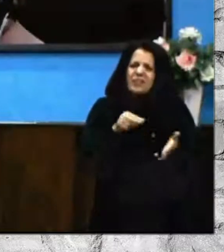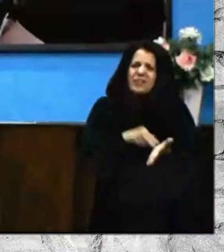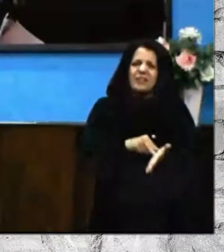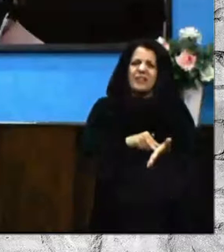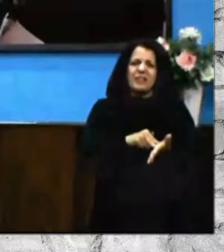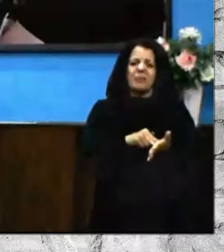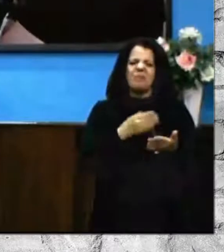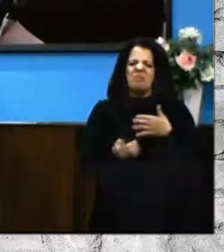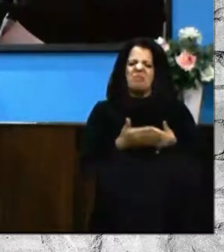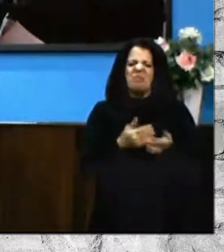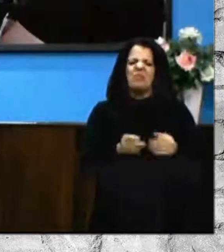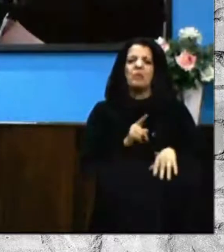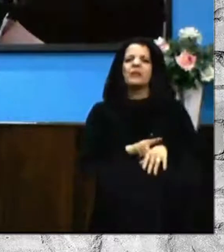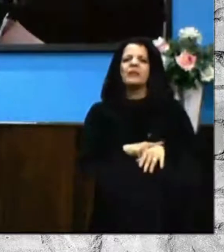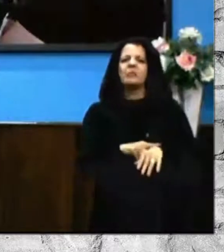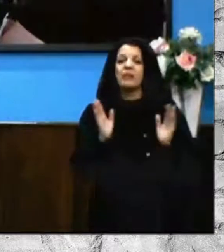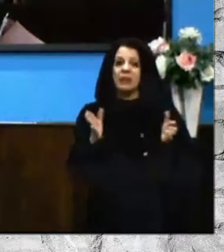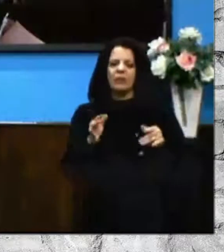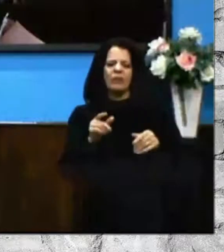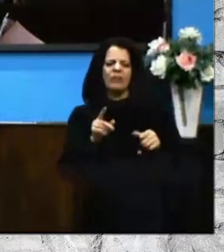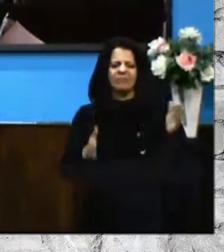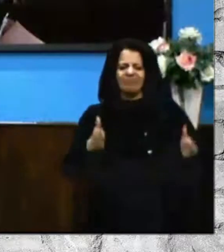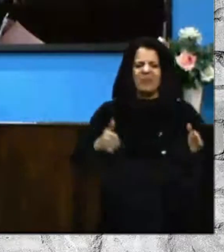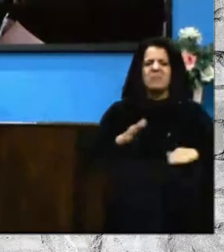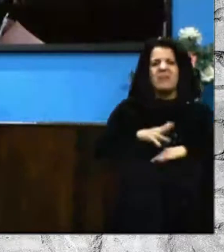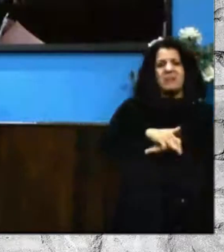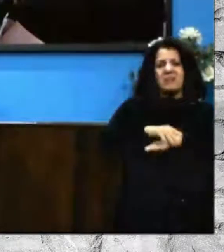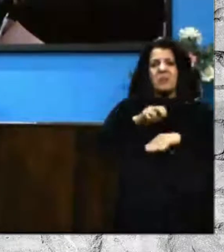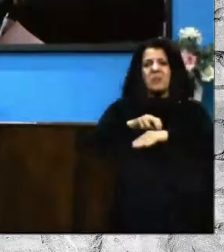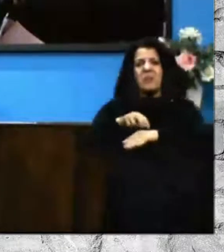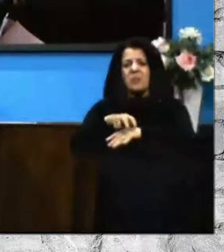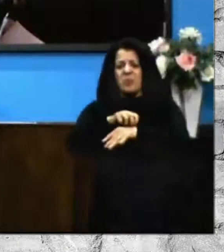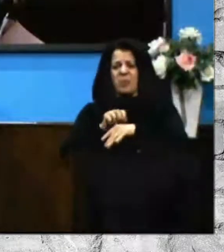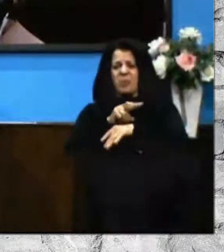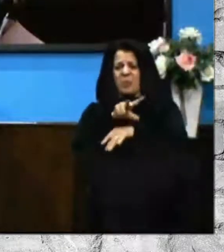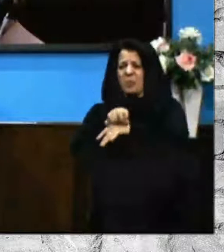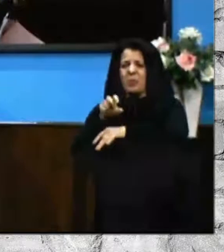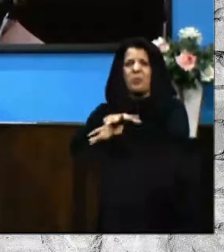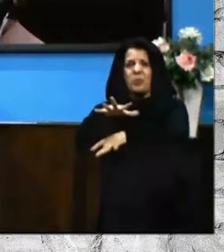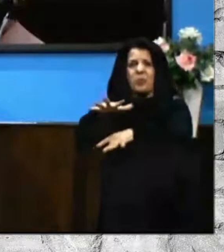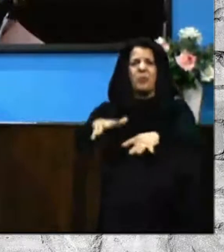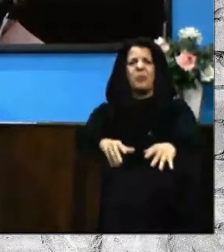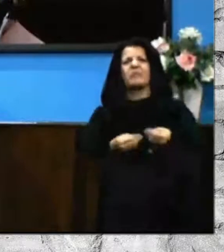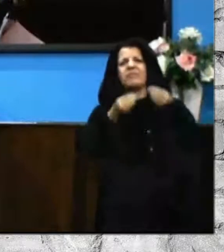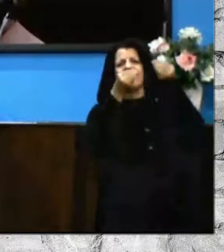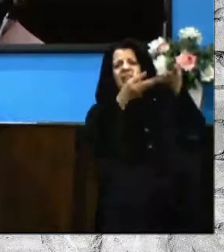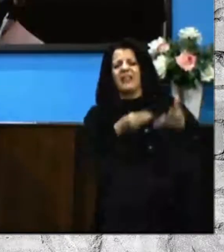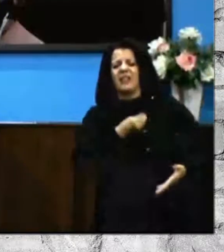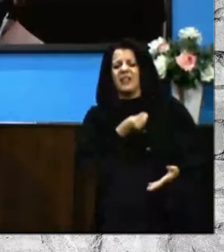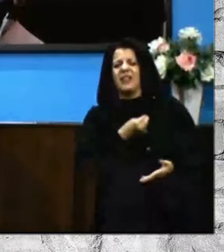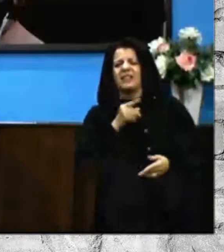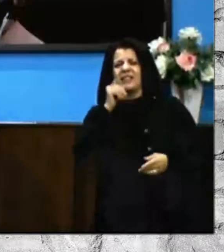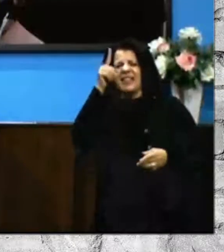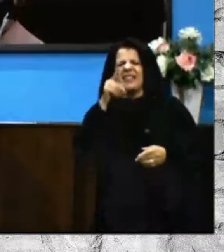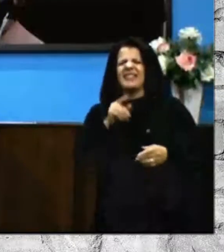batalhas. E nesses dias de pandemia, nos entreguemos completamente ao Senhor de nossas almas, sem